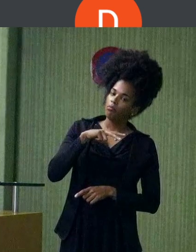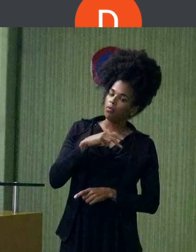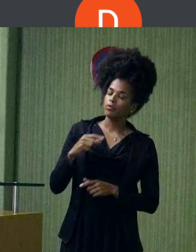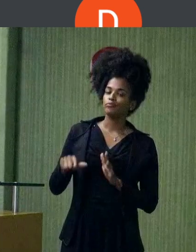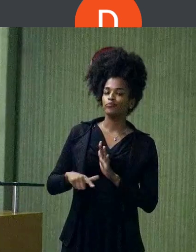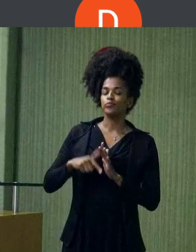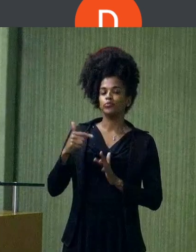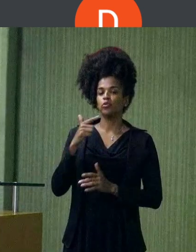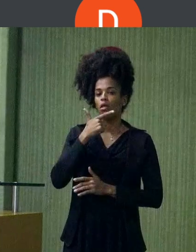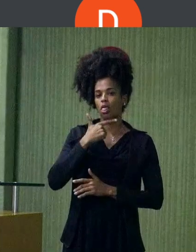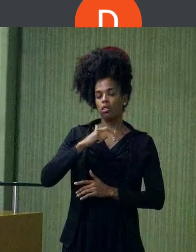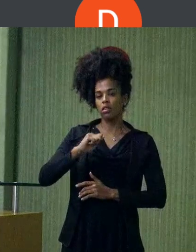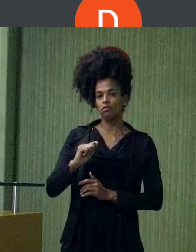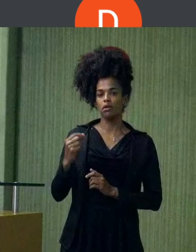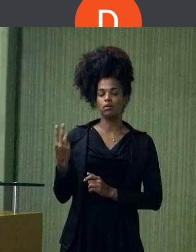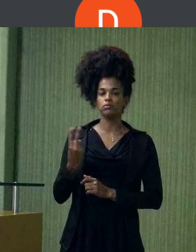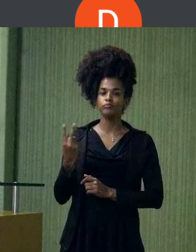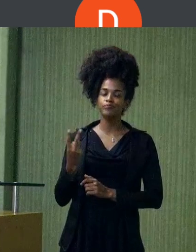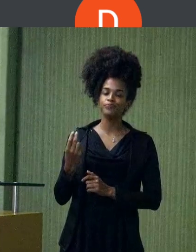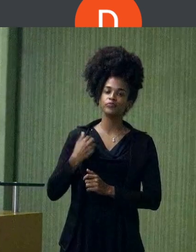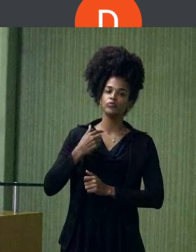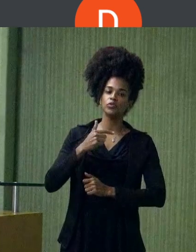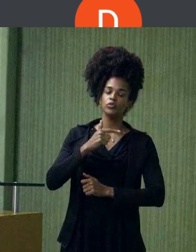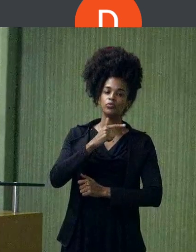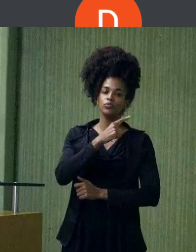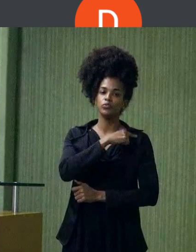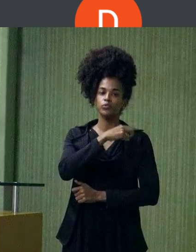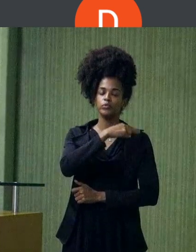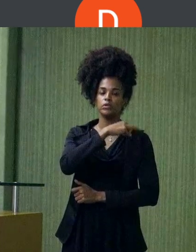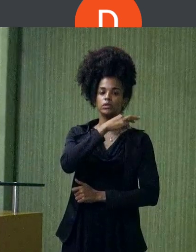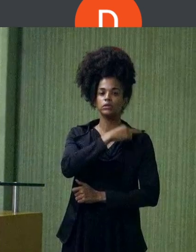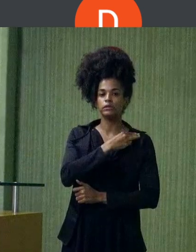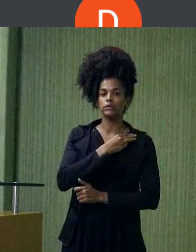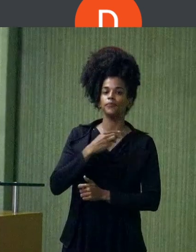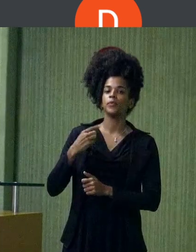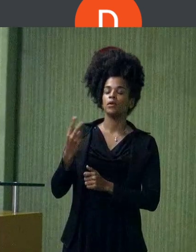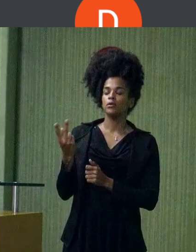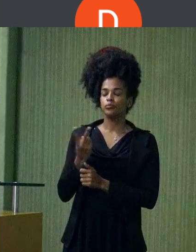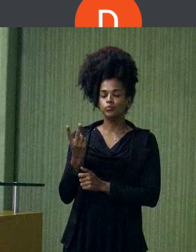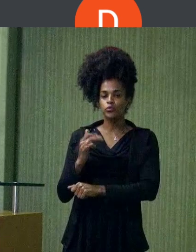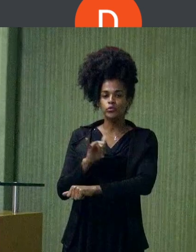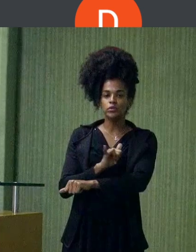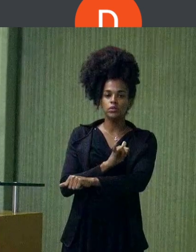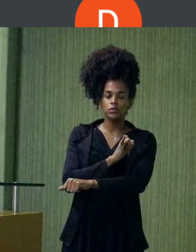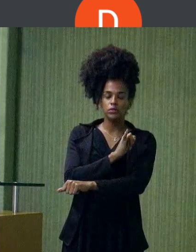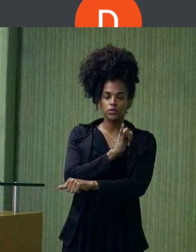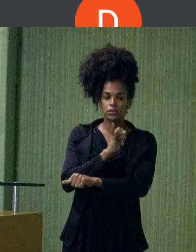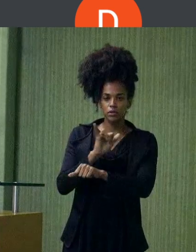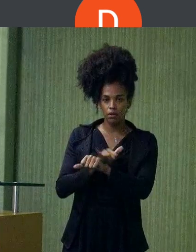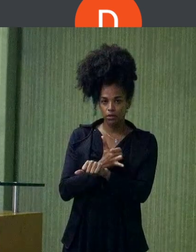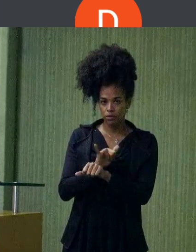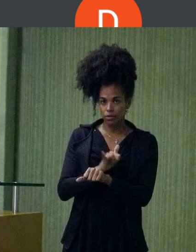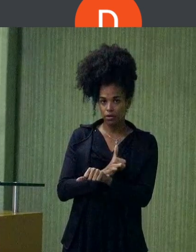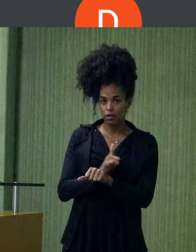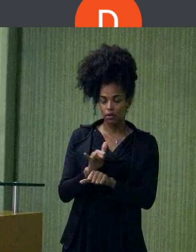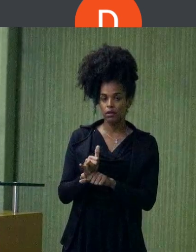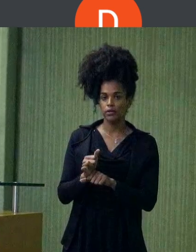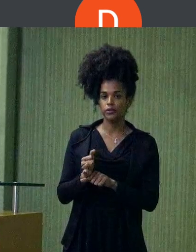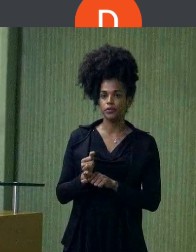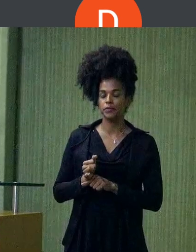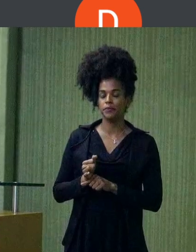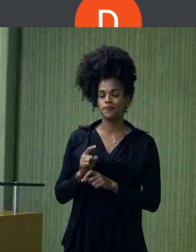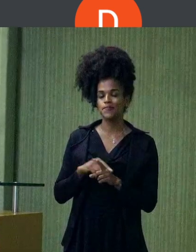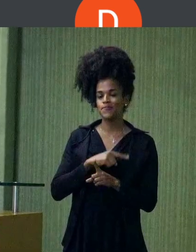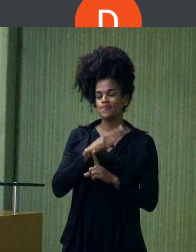o segundo ano do ensino fundamental né E temos aí 25 estratégia há um grande desafio aqui colocado para o monitoramento né das